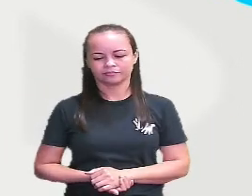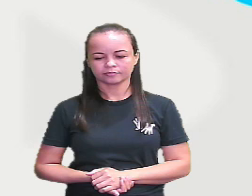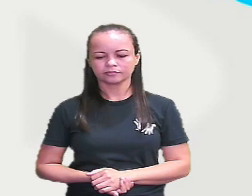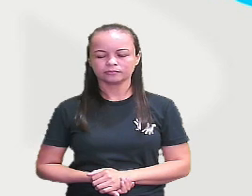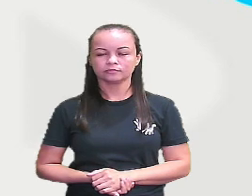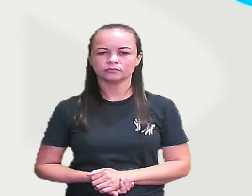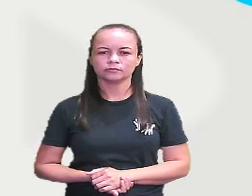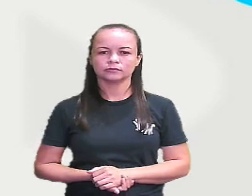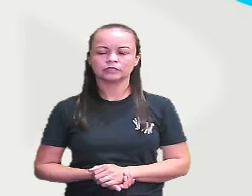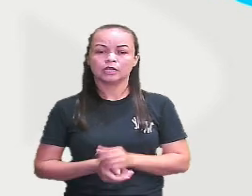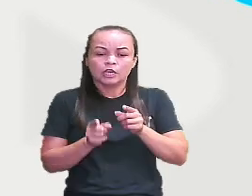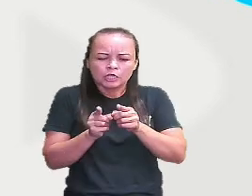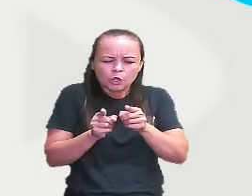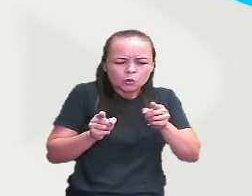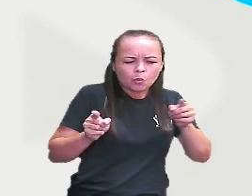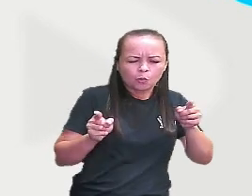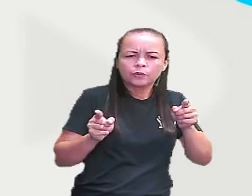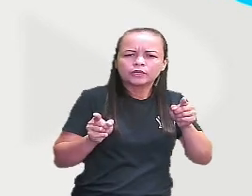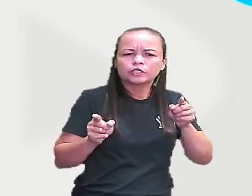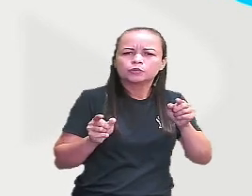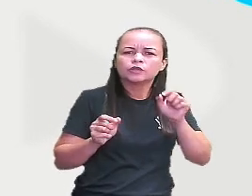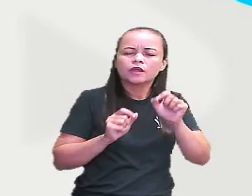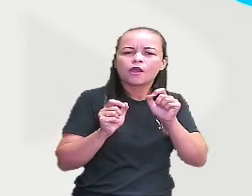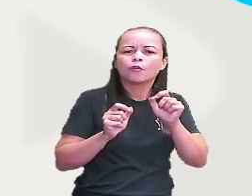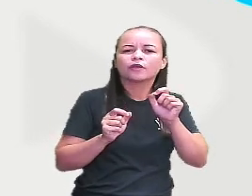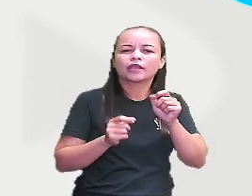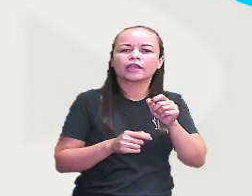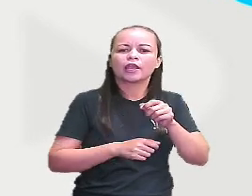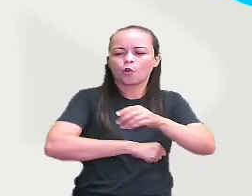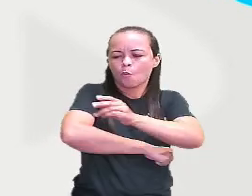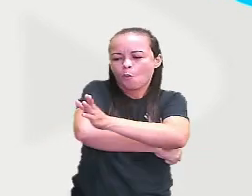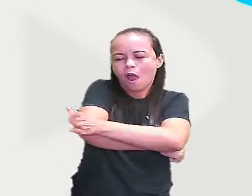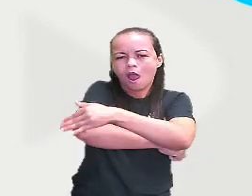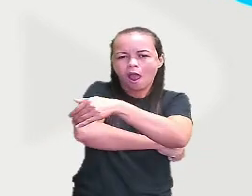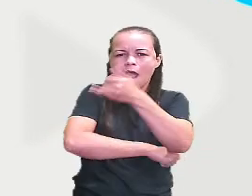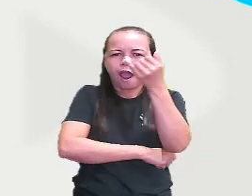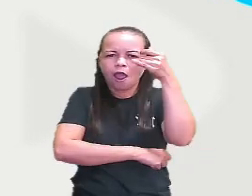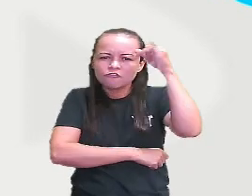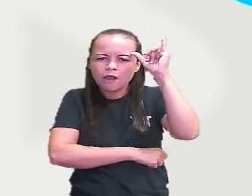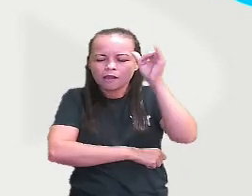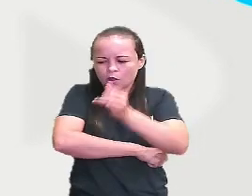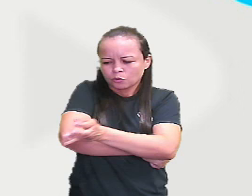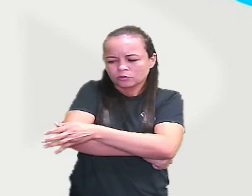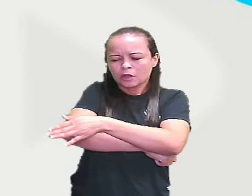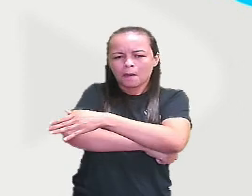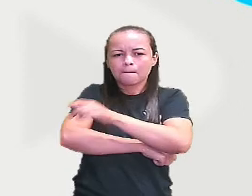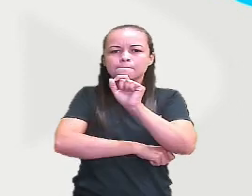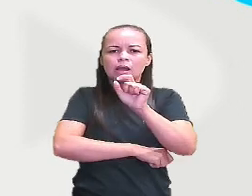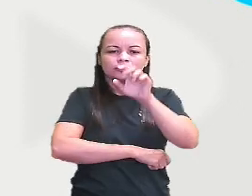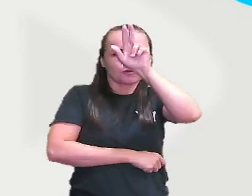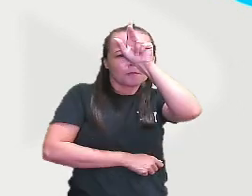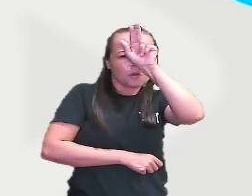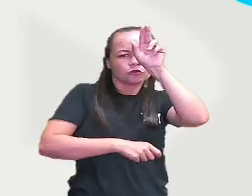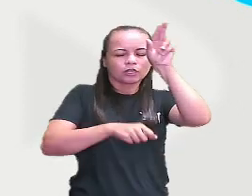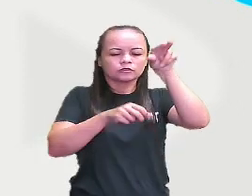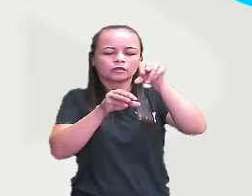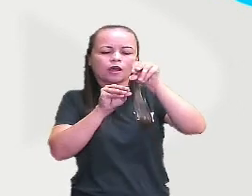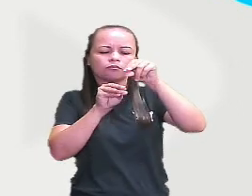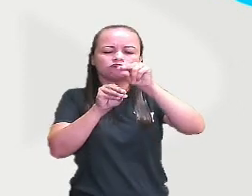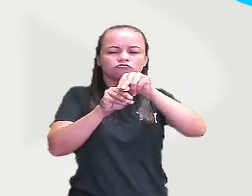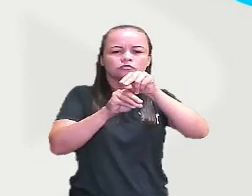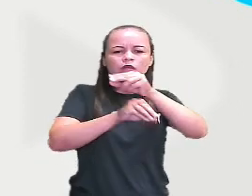Que comprido que é o rabo de uma vaca, mas se uma mosca sentar lá em cima do focinho? Não adianta